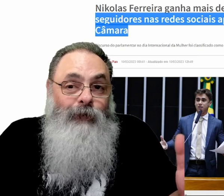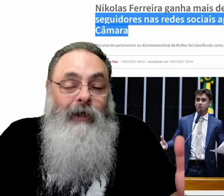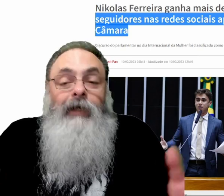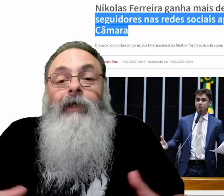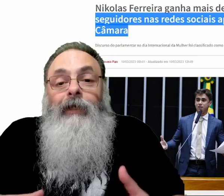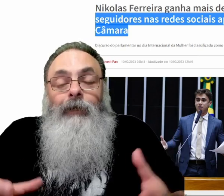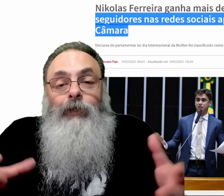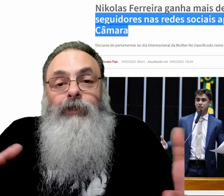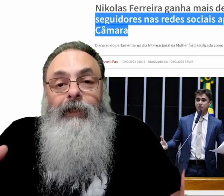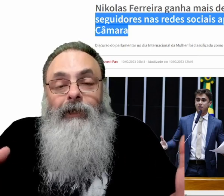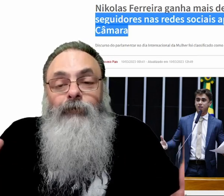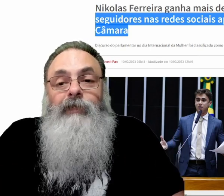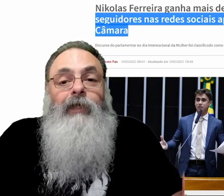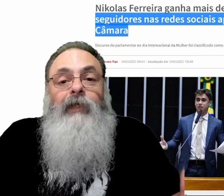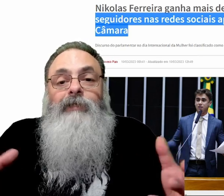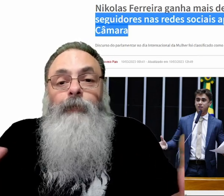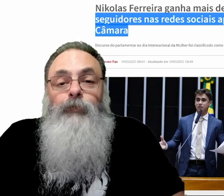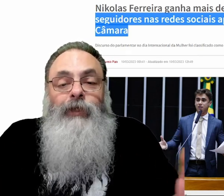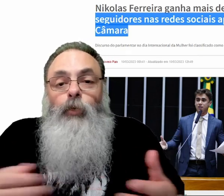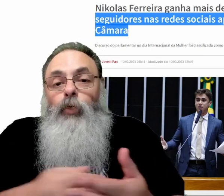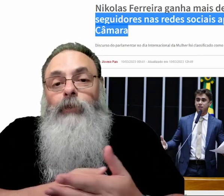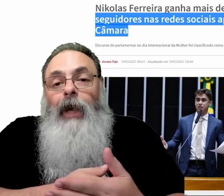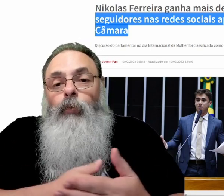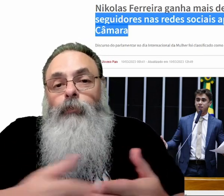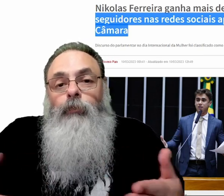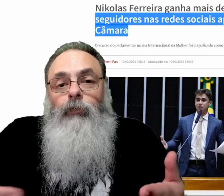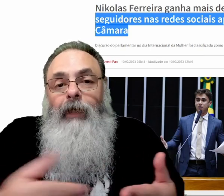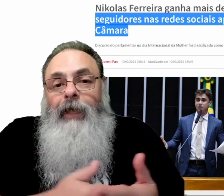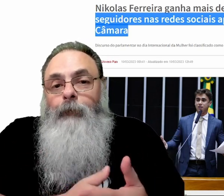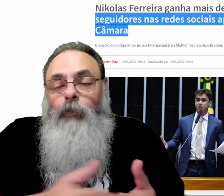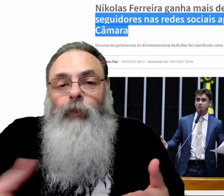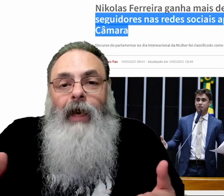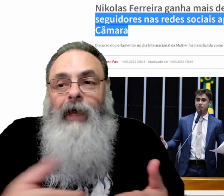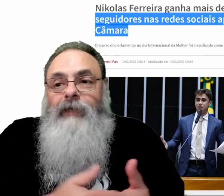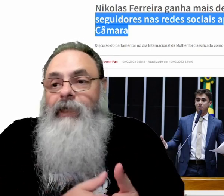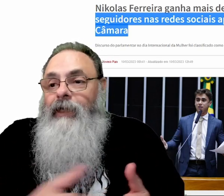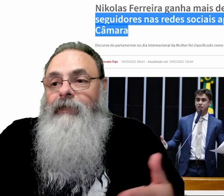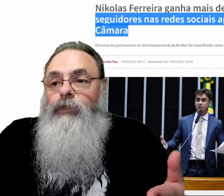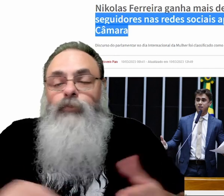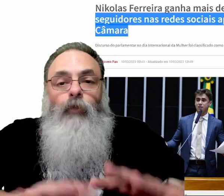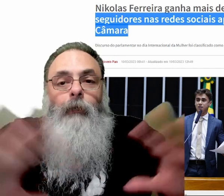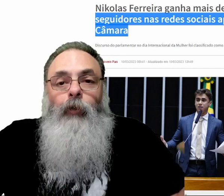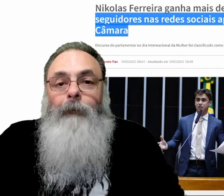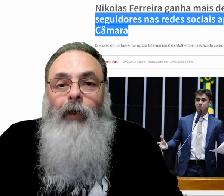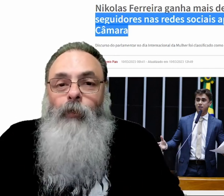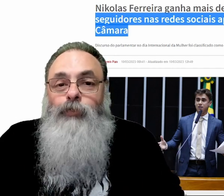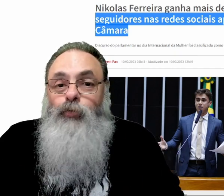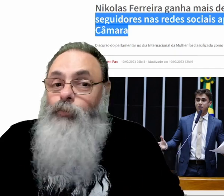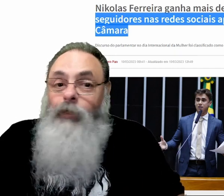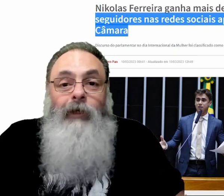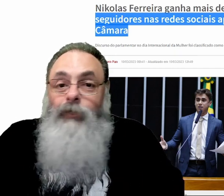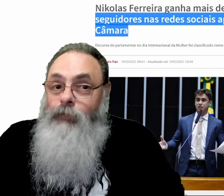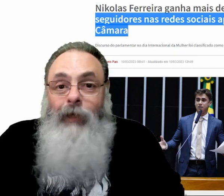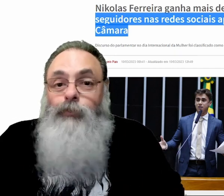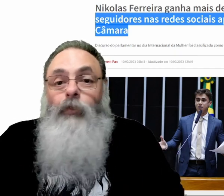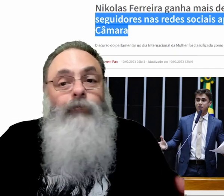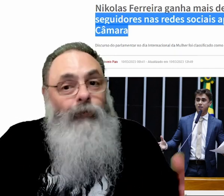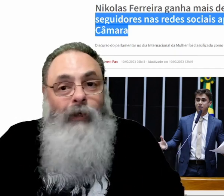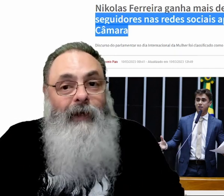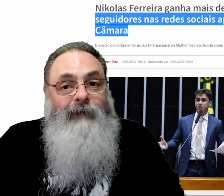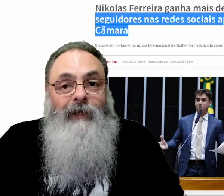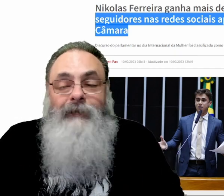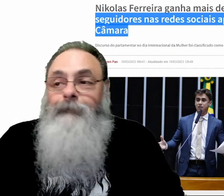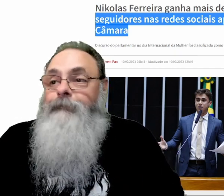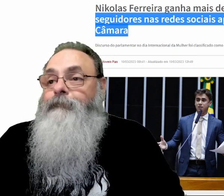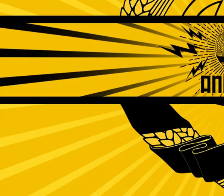percebe isso né que não adianta você querer simplesmente grudar um Label no cara dizer que ele é transfóbico e parou o assunto isso não resolve